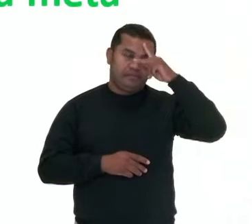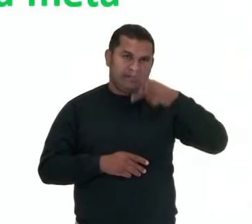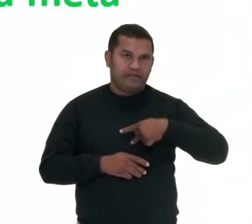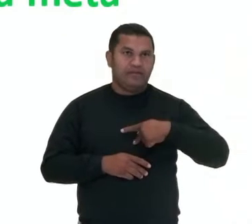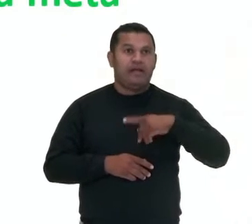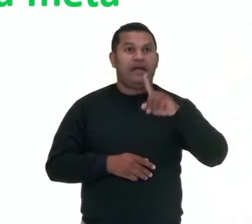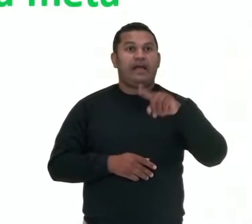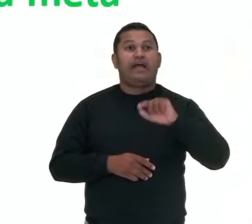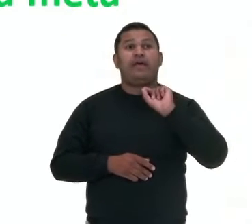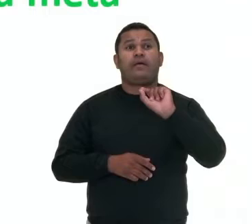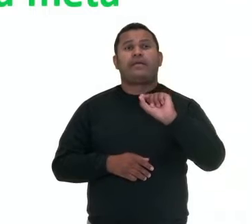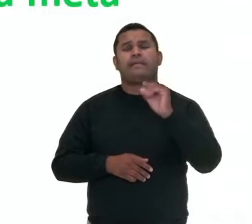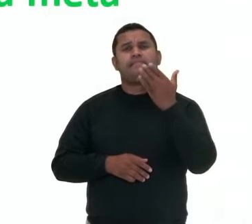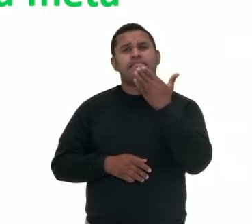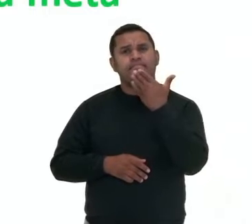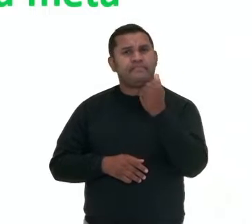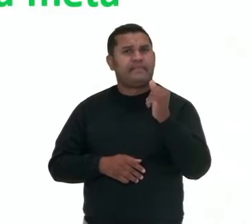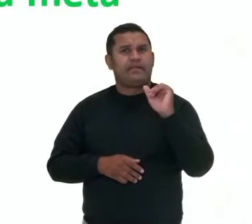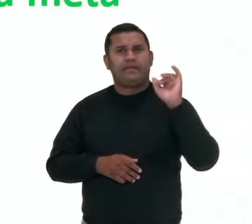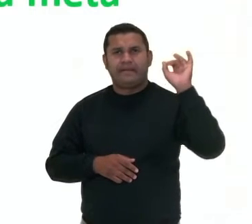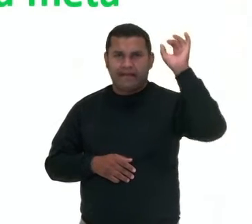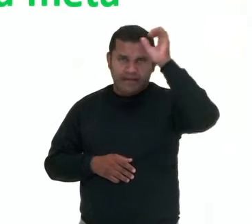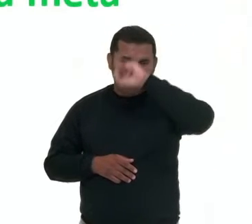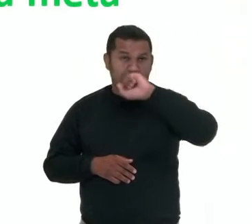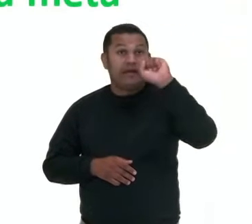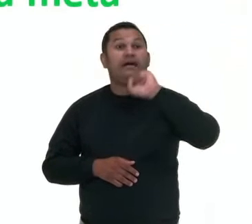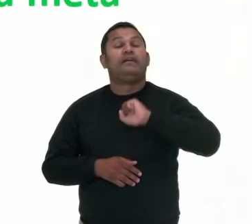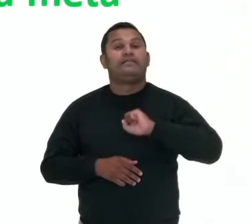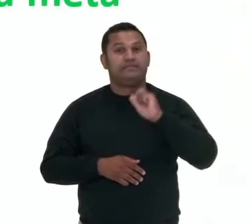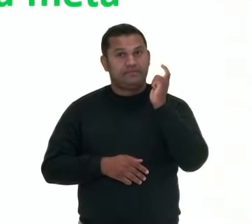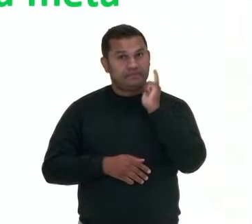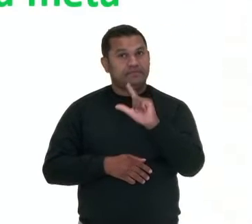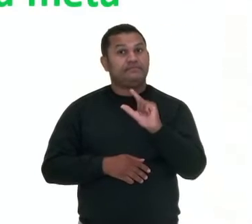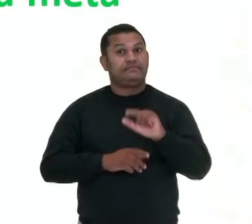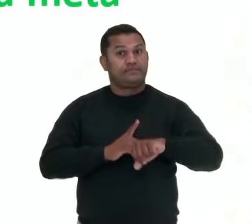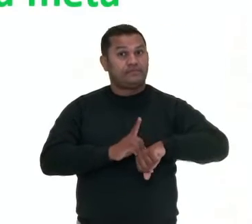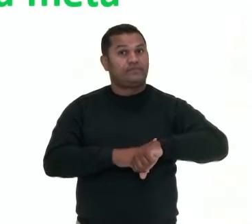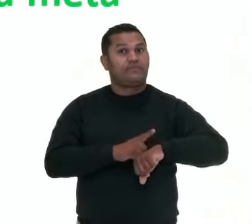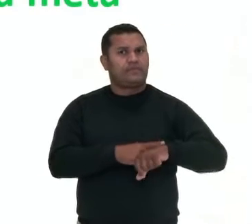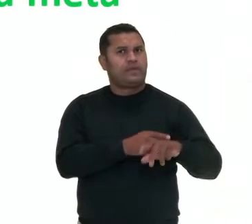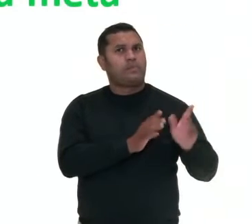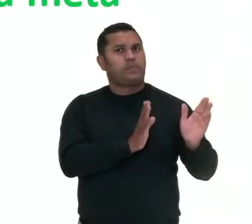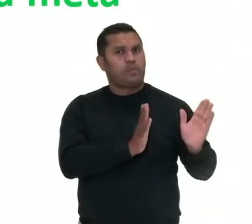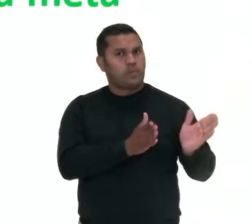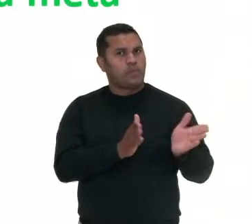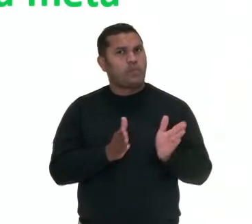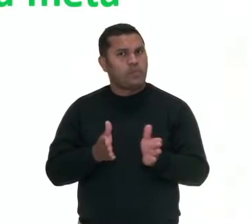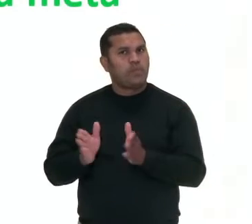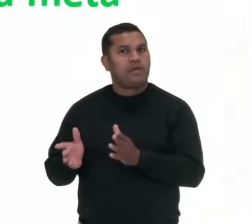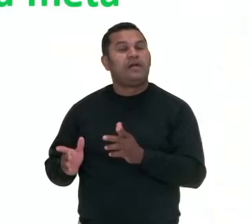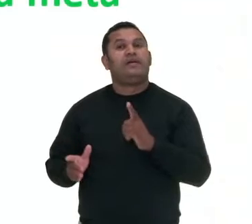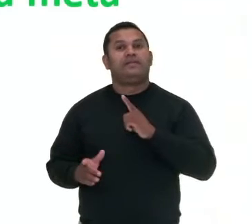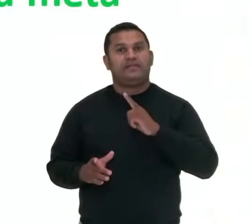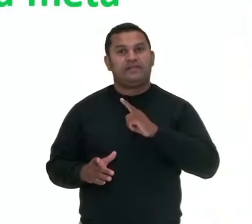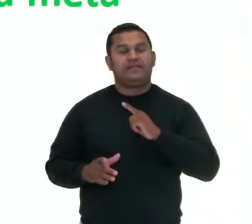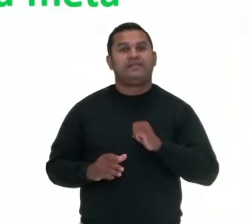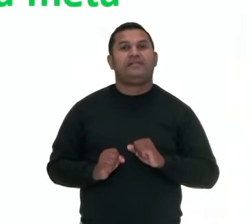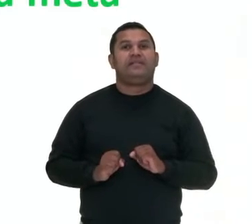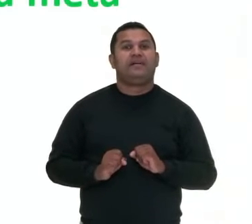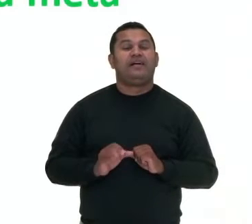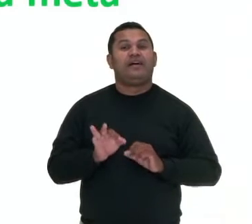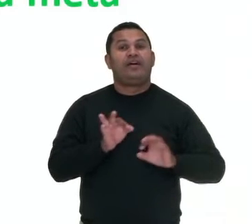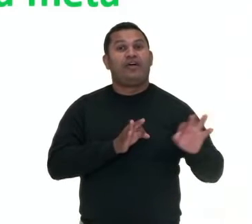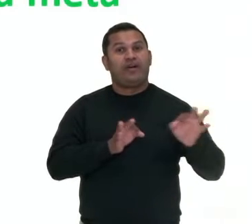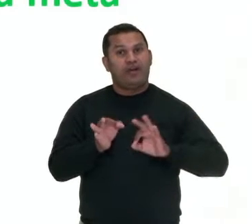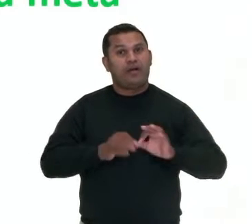é essencial para o melhor aproveitamento do tempo. Uma rotina organizada de estudos pode ajudar